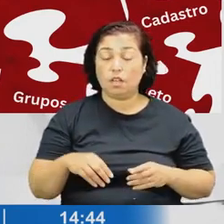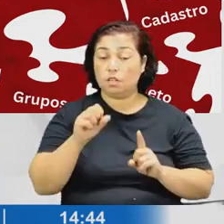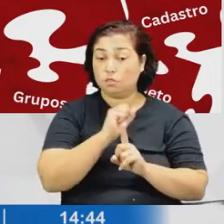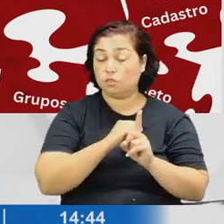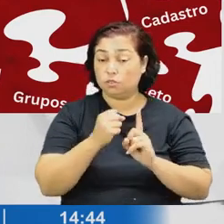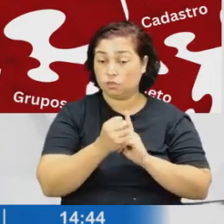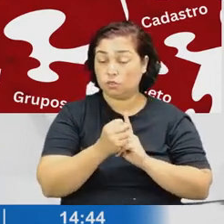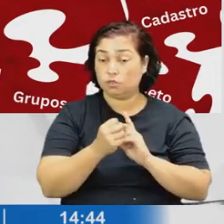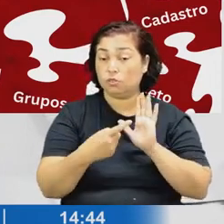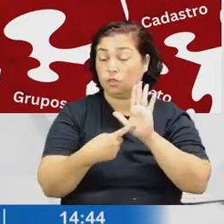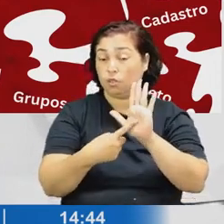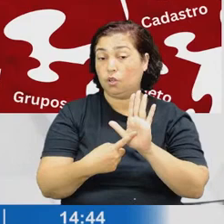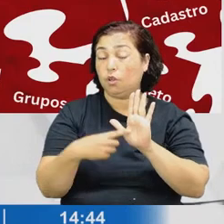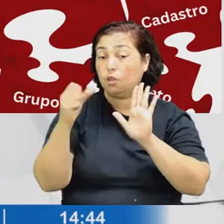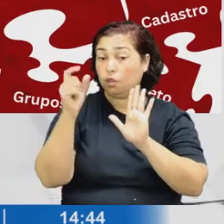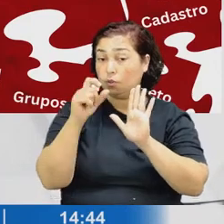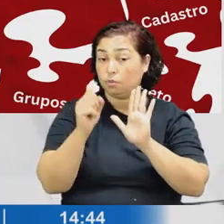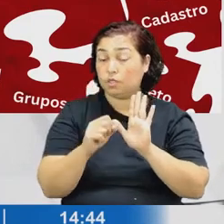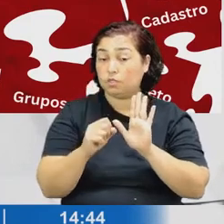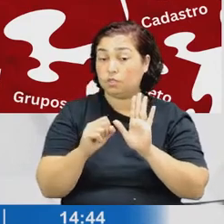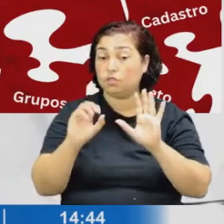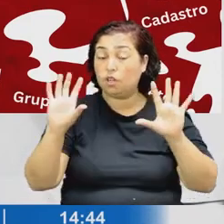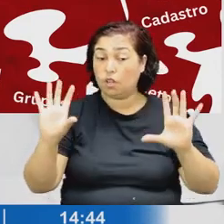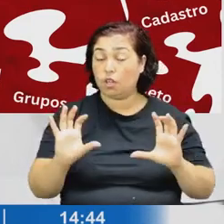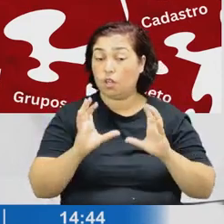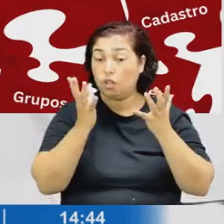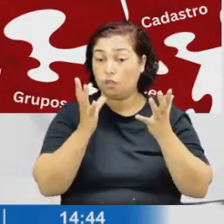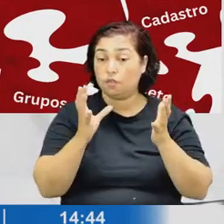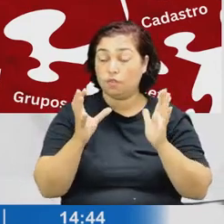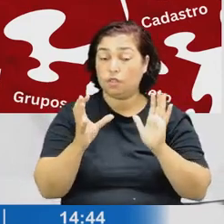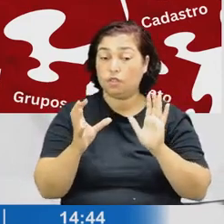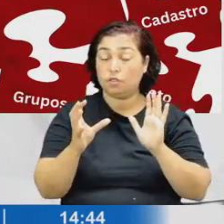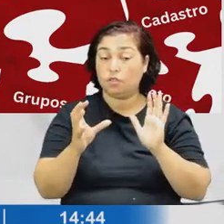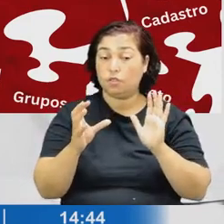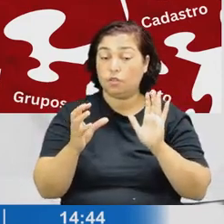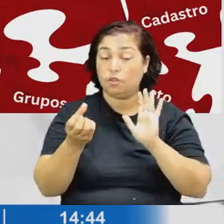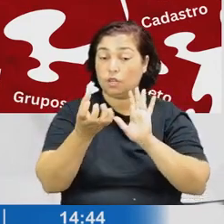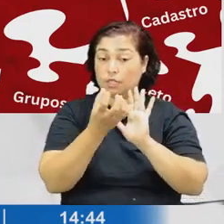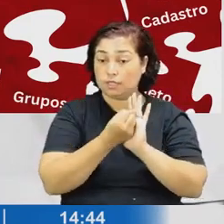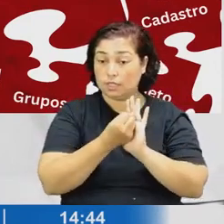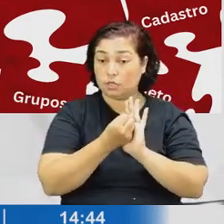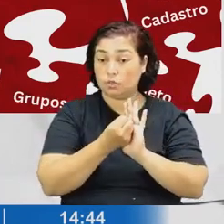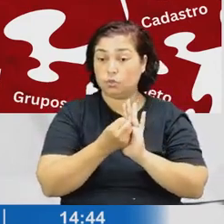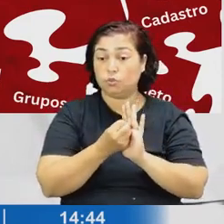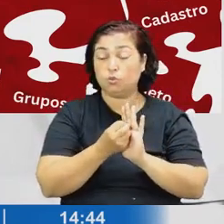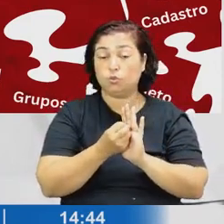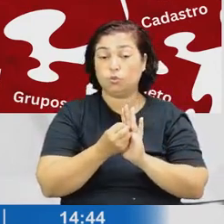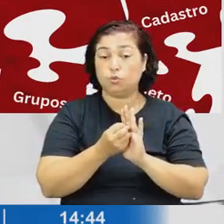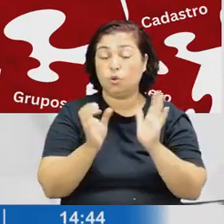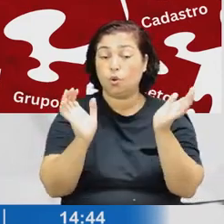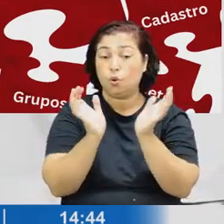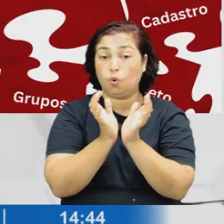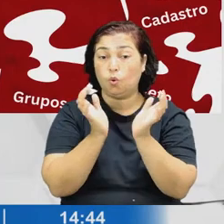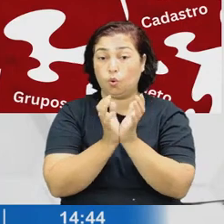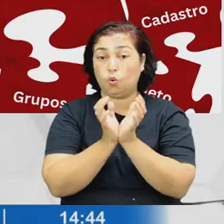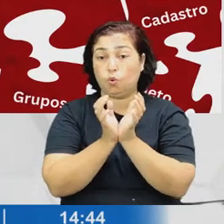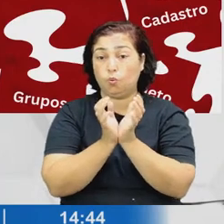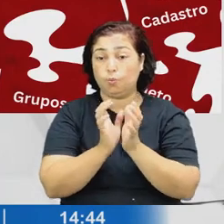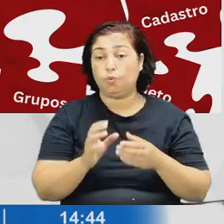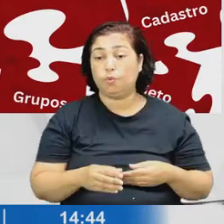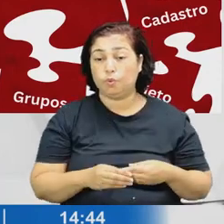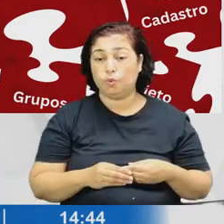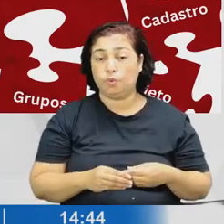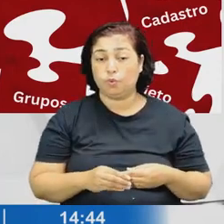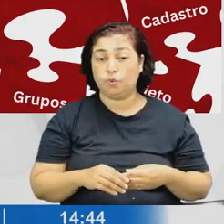evento cadastro mas tá aqui projeto grupo no discurso roteiro narrativa gatilho mental segmentação